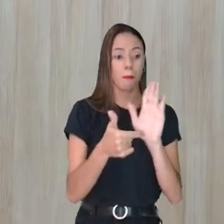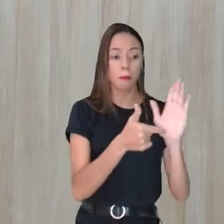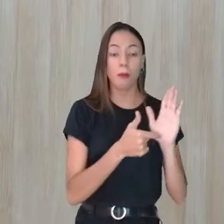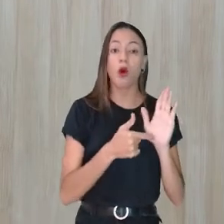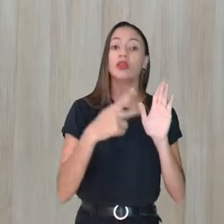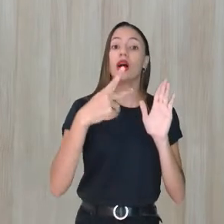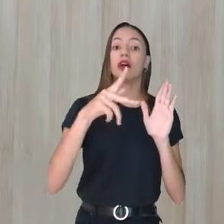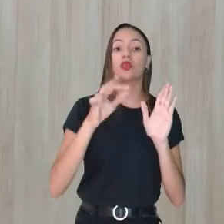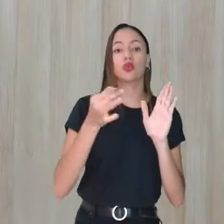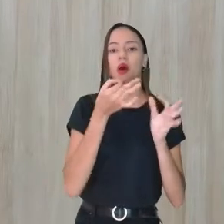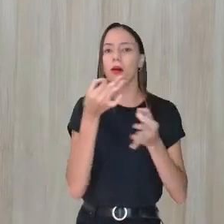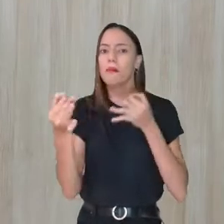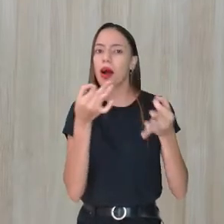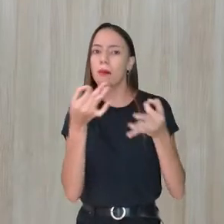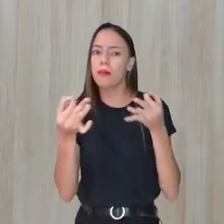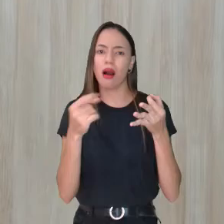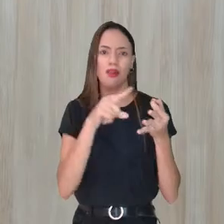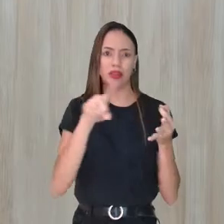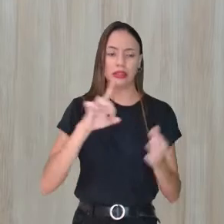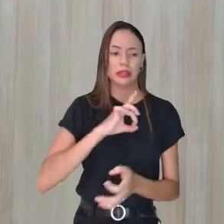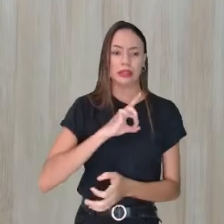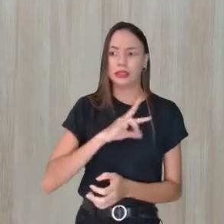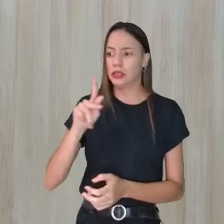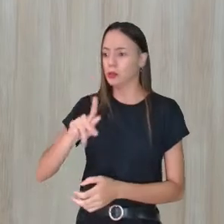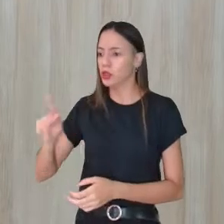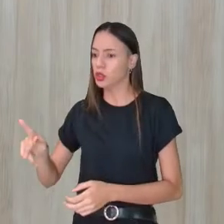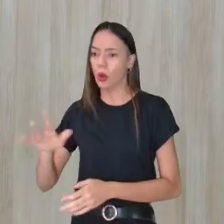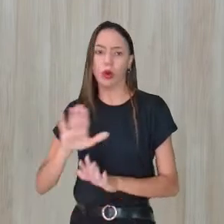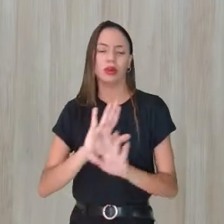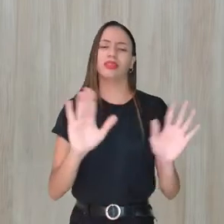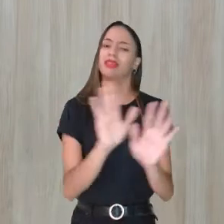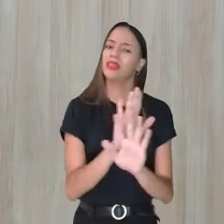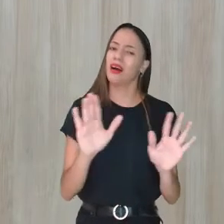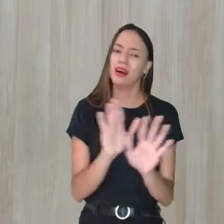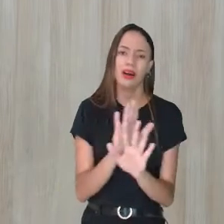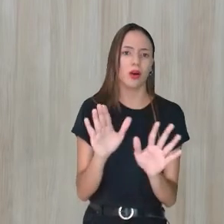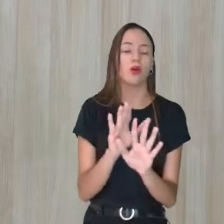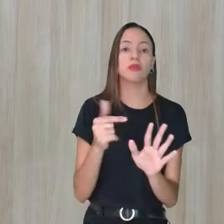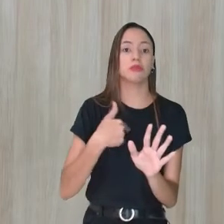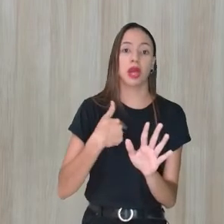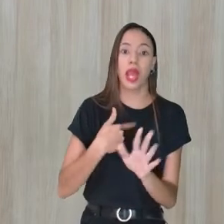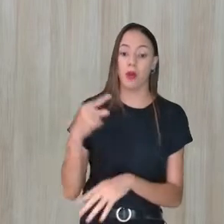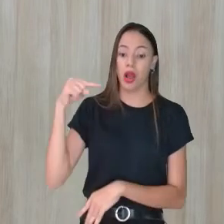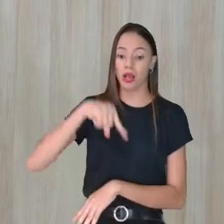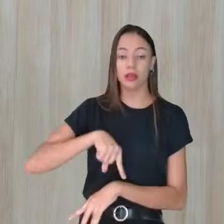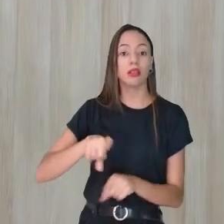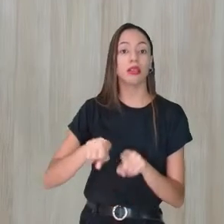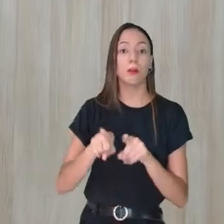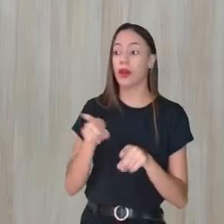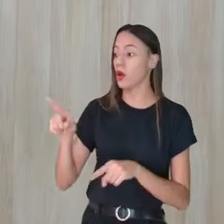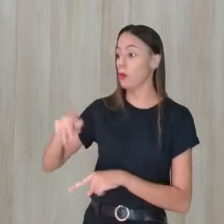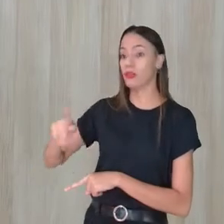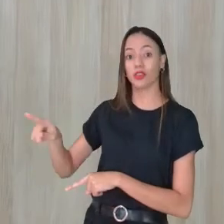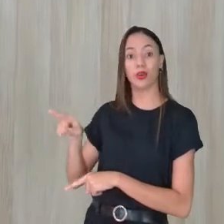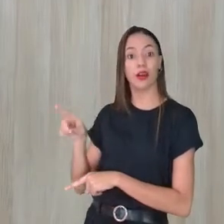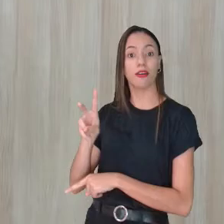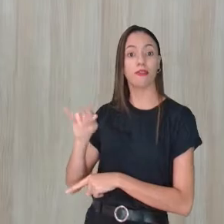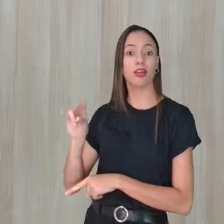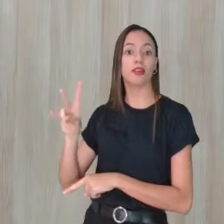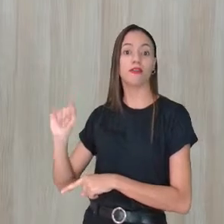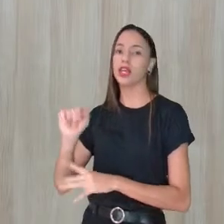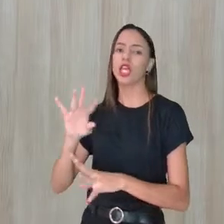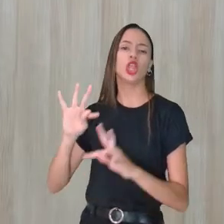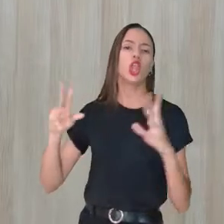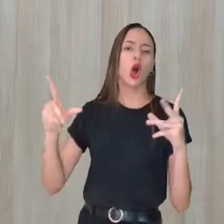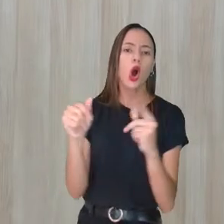não tenha medo do seu professor, da sua professora, ele está lá, eu estou aqui, a professora Vivi, todos